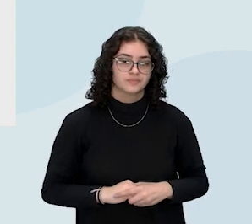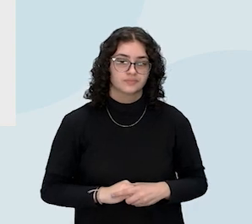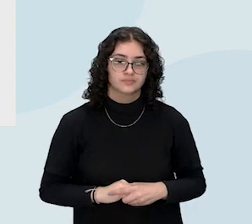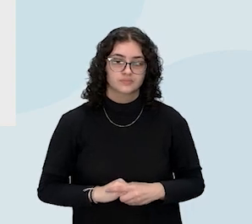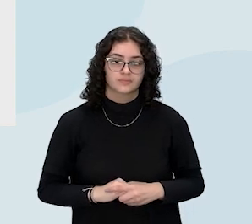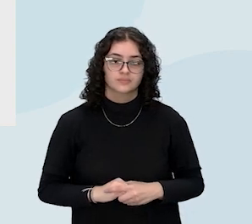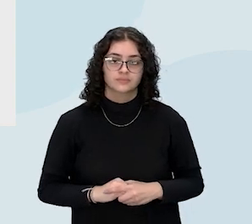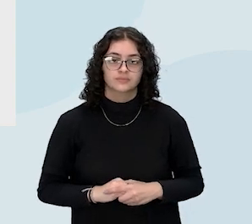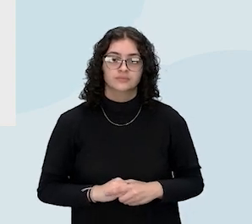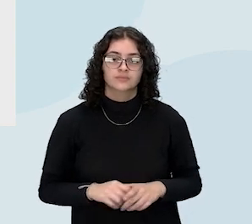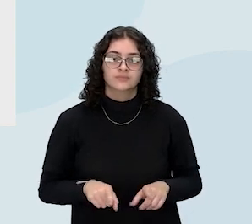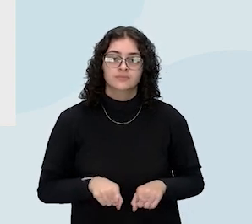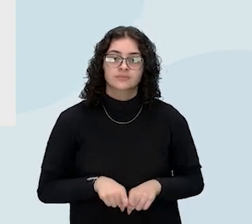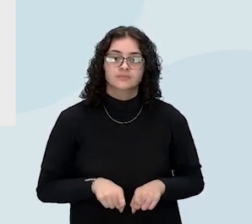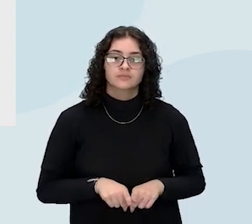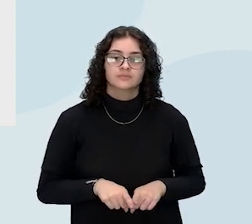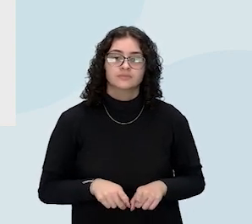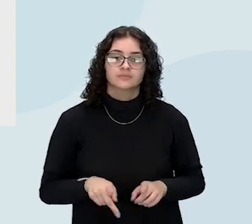com